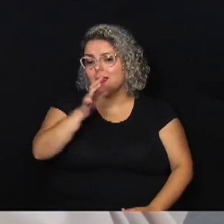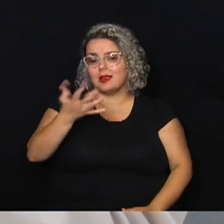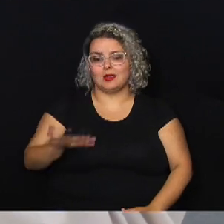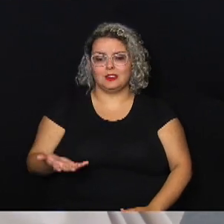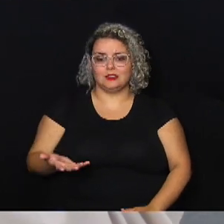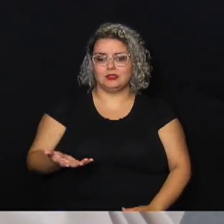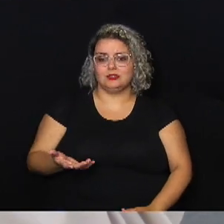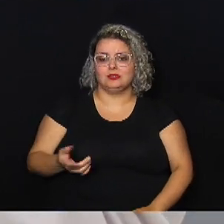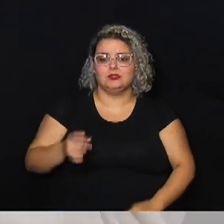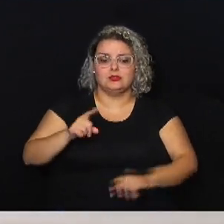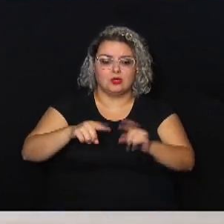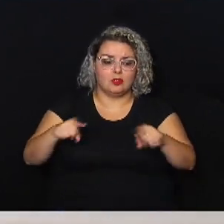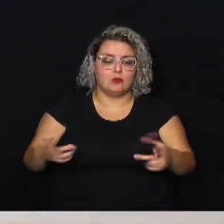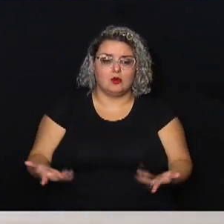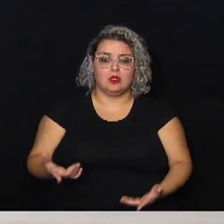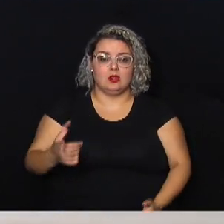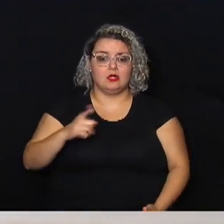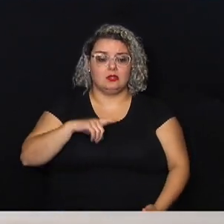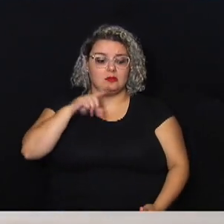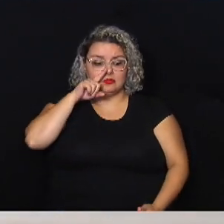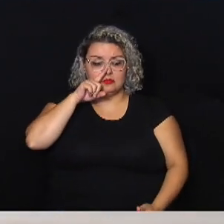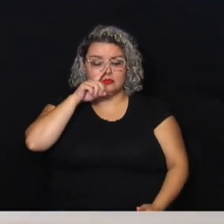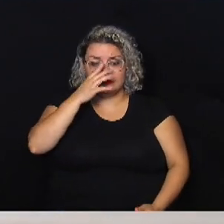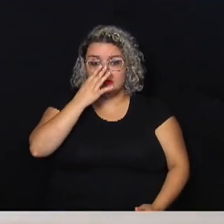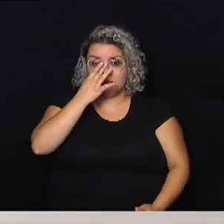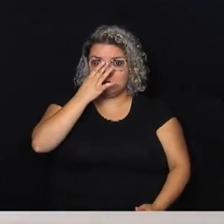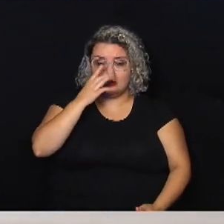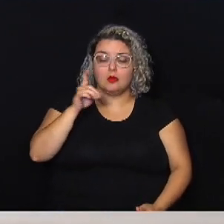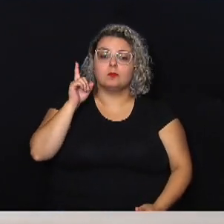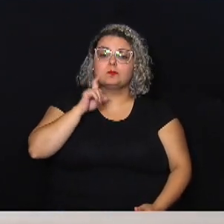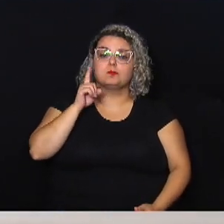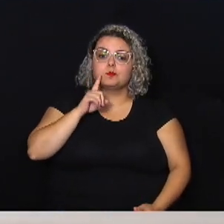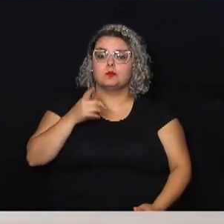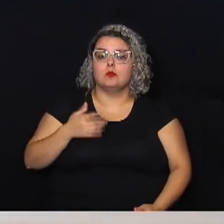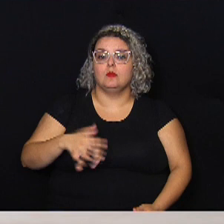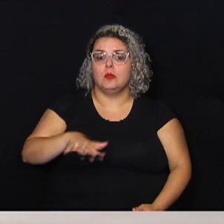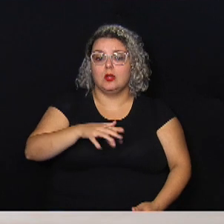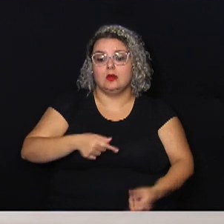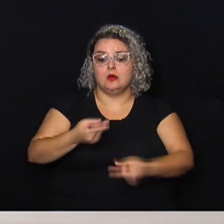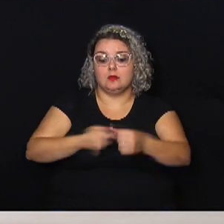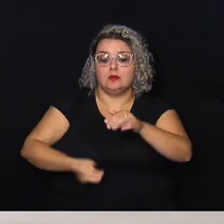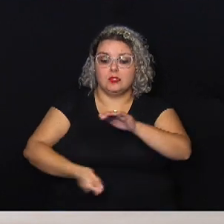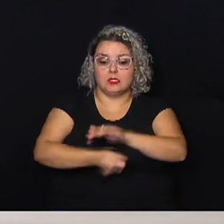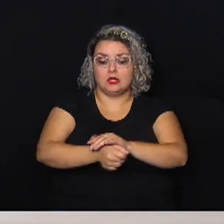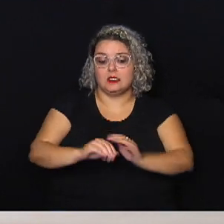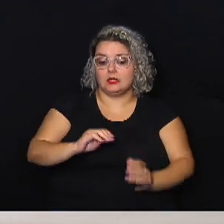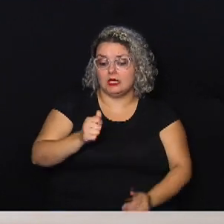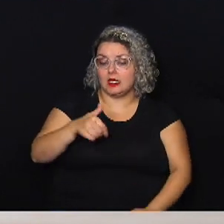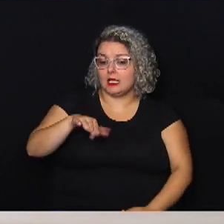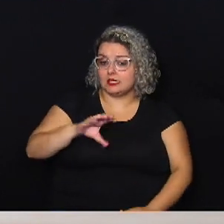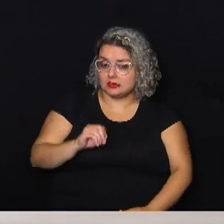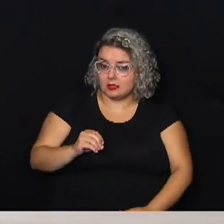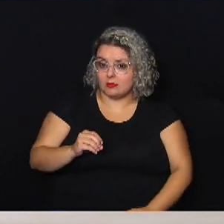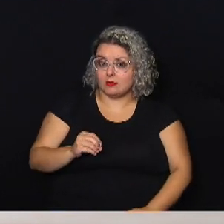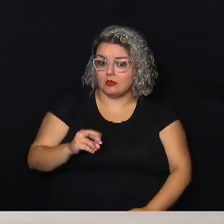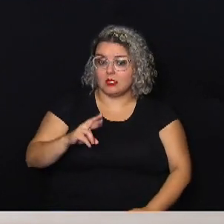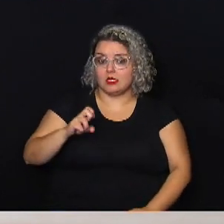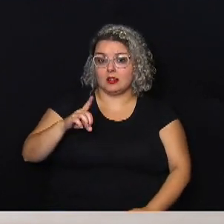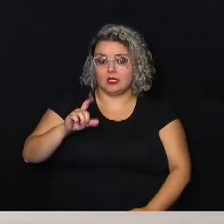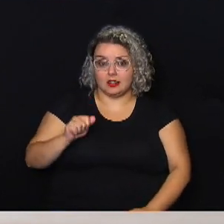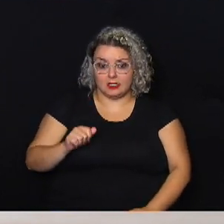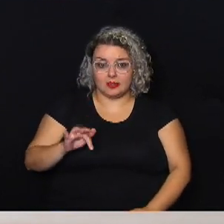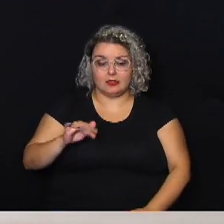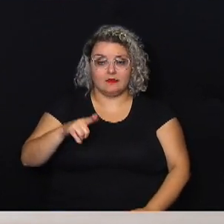Brasil, você não corre o risco que corre, por exemplo, nos Estados Unidos e outros países, que investem em ações, renda fixa. E os juros são muito